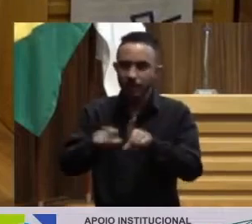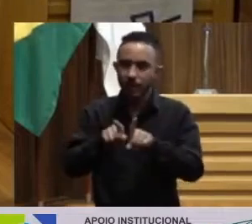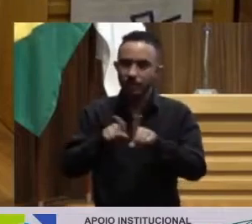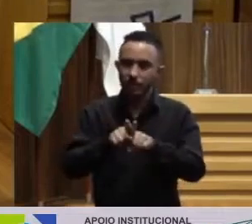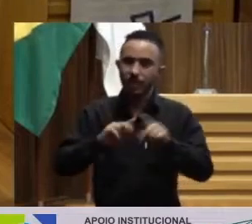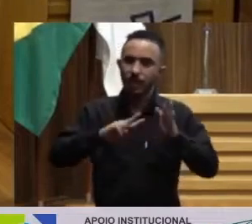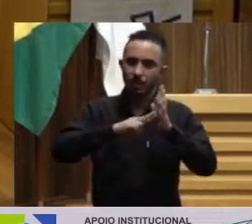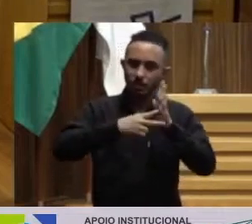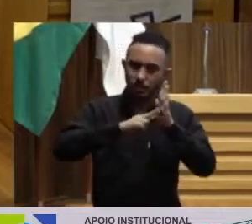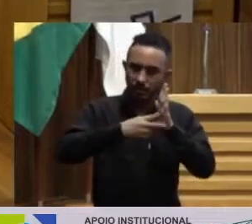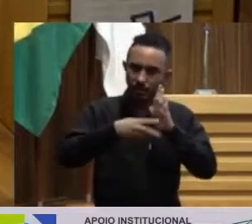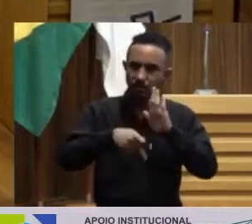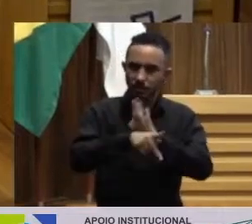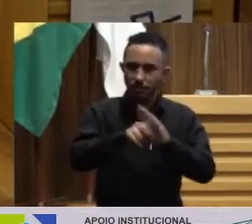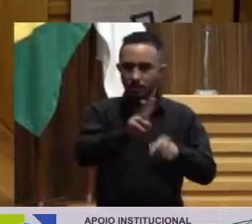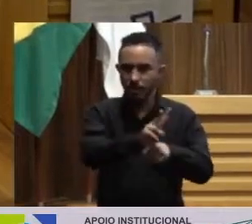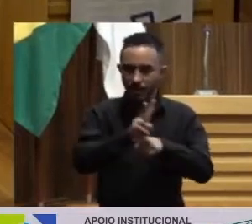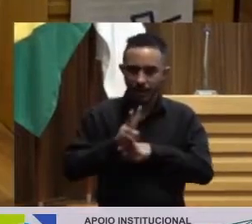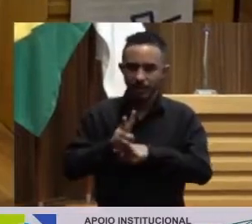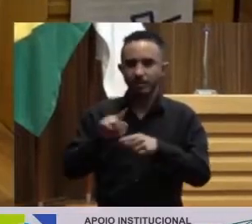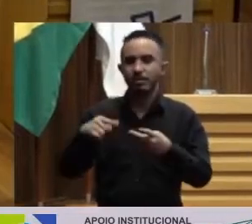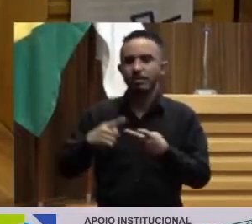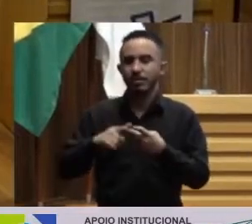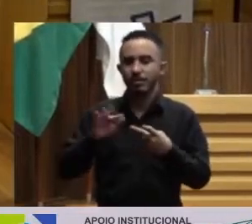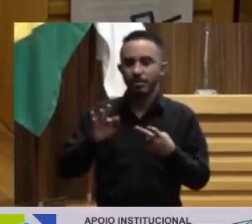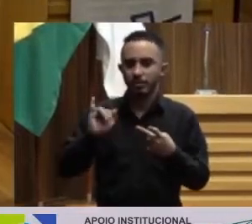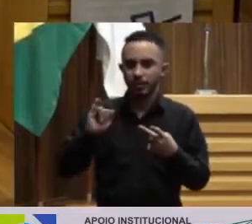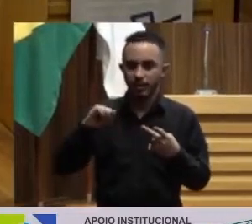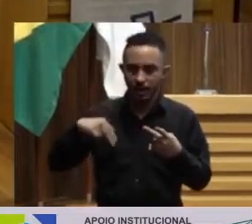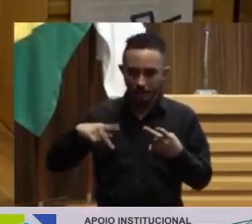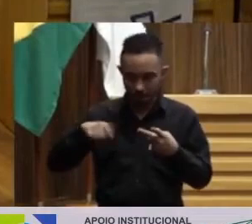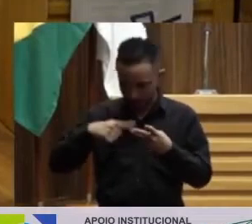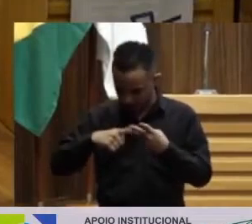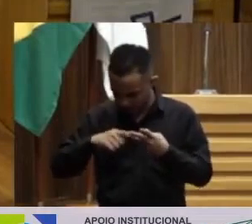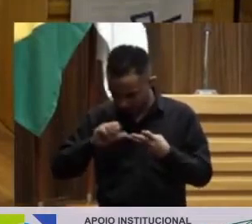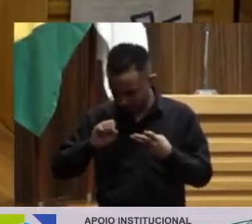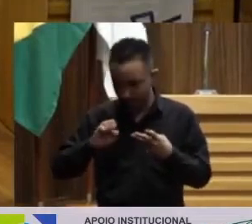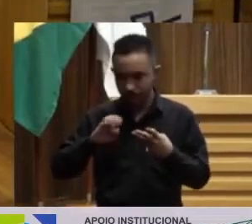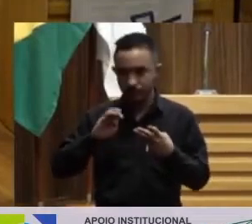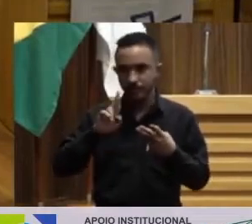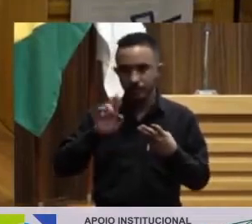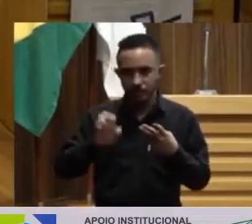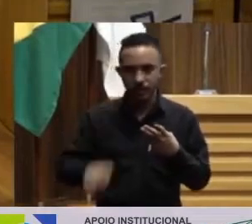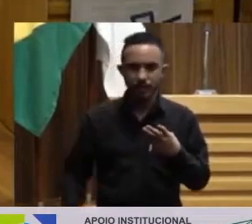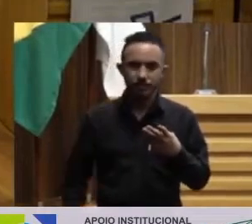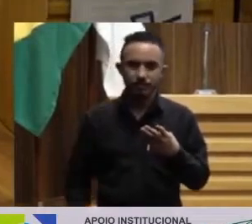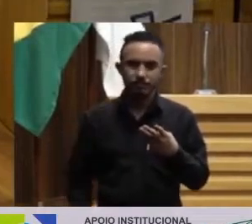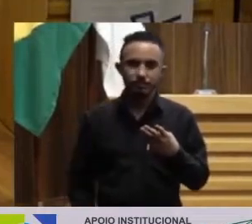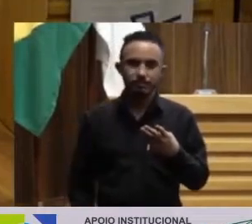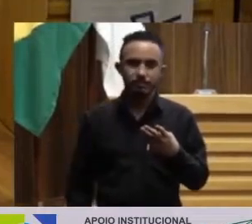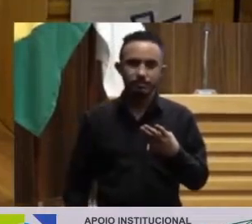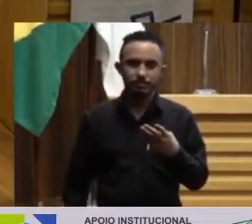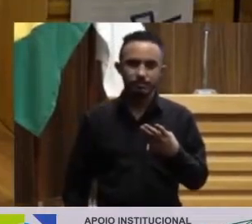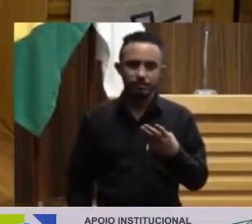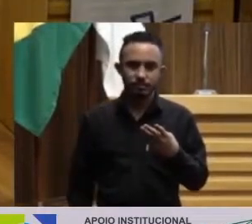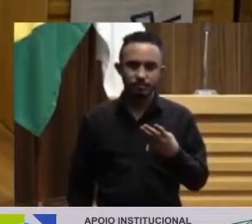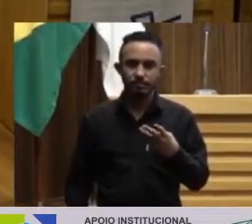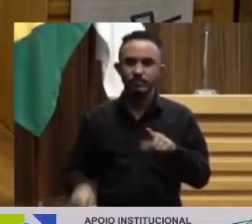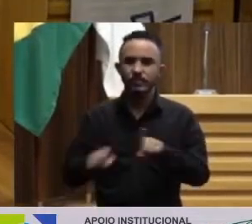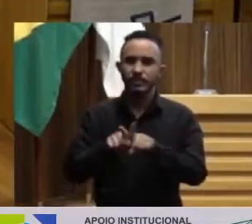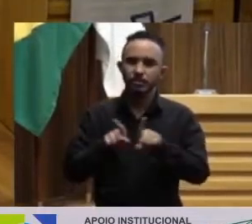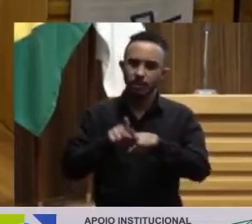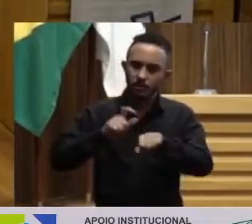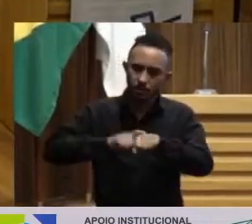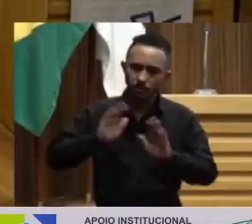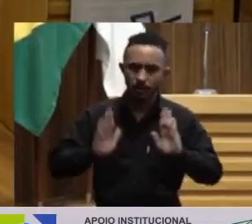de crédito, também FINEP, SEBRAE, muito obrigada a todas e todos que fizeram questão de estar presente aqui no dia de hoje. Bom, neste